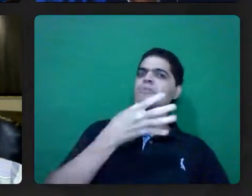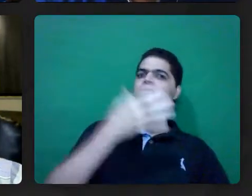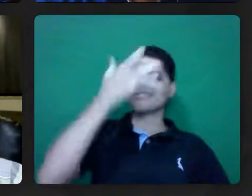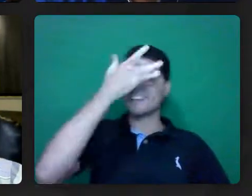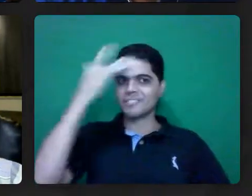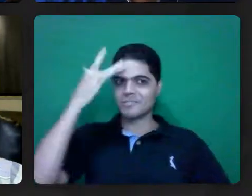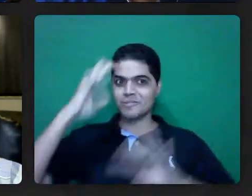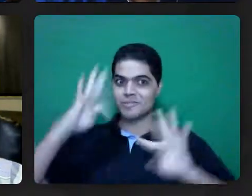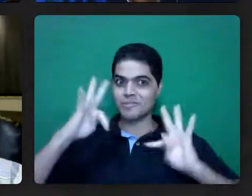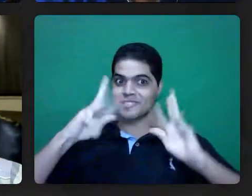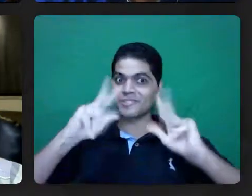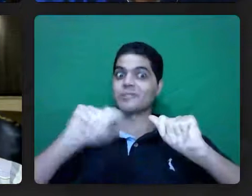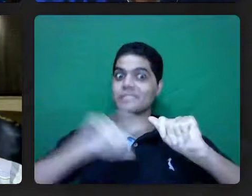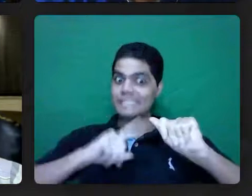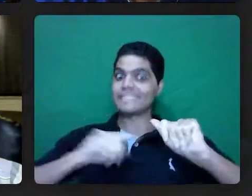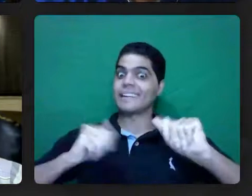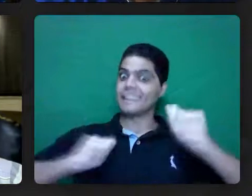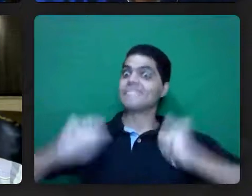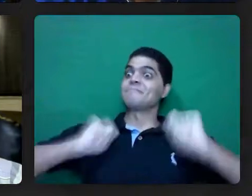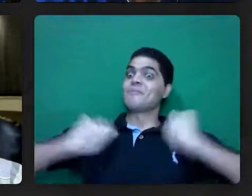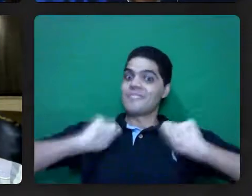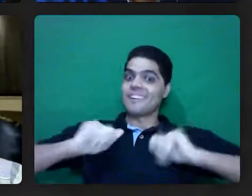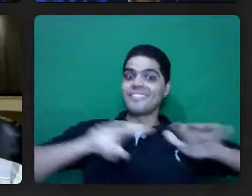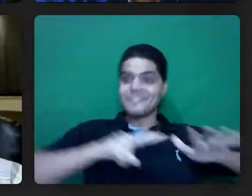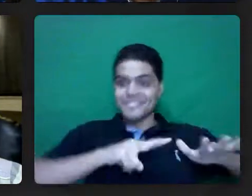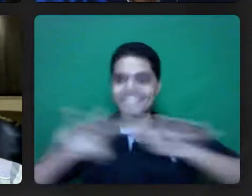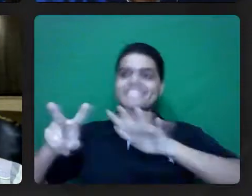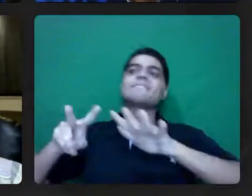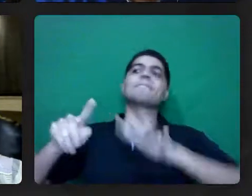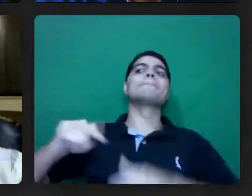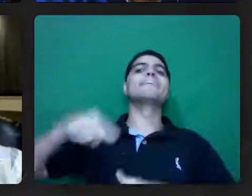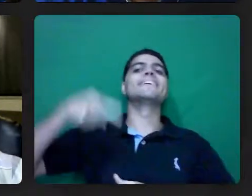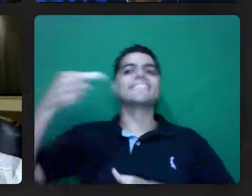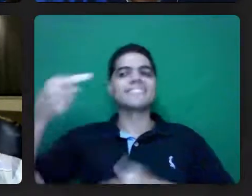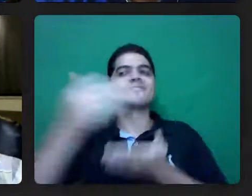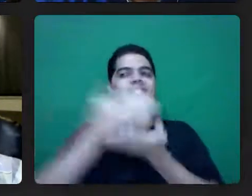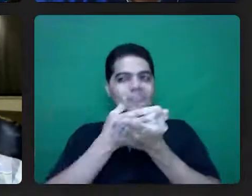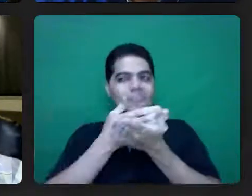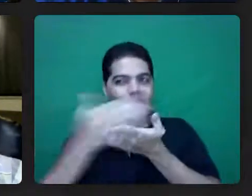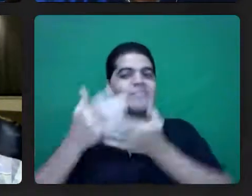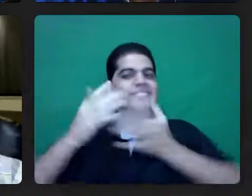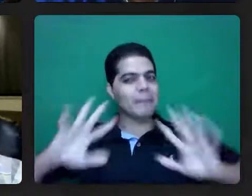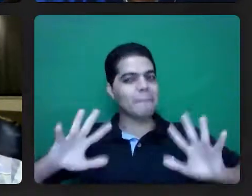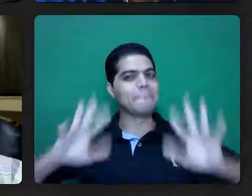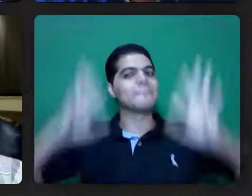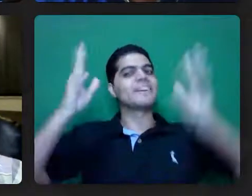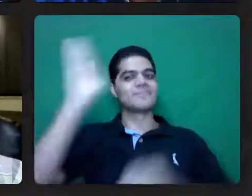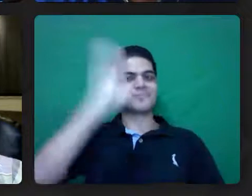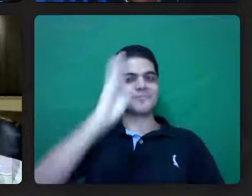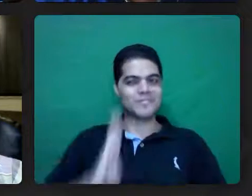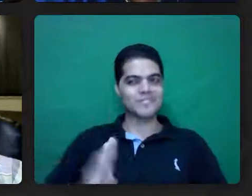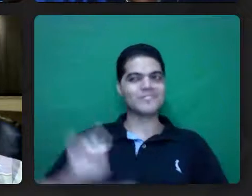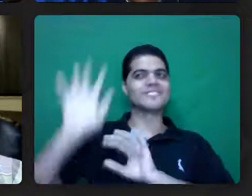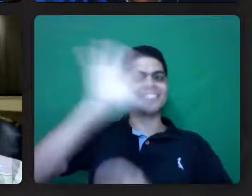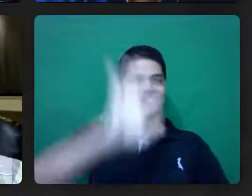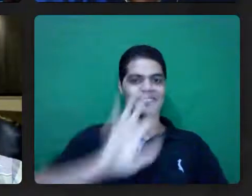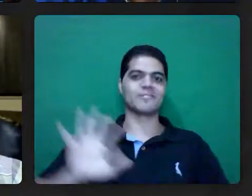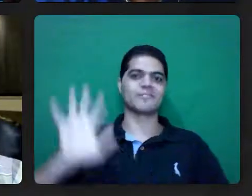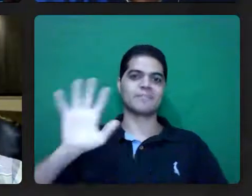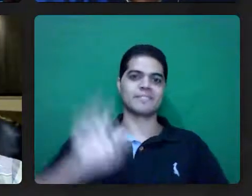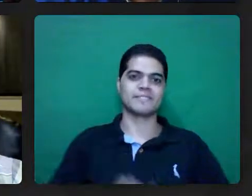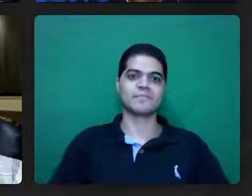está empolgado para semana que vem, a Maratona Territórios do Brasil. Boa! E o